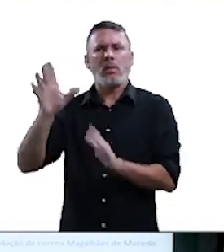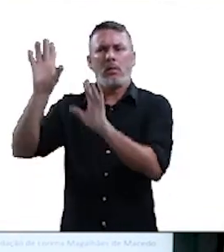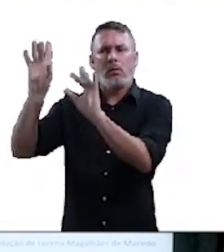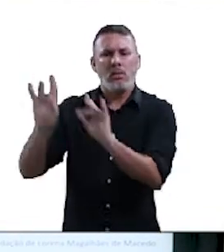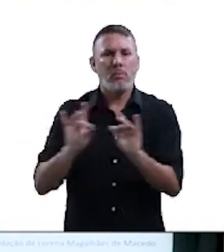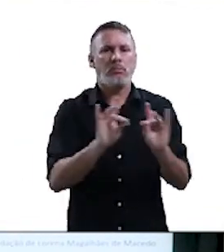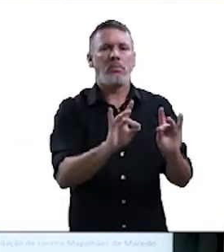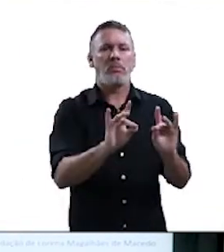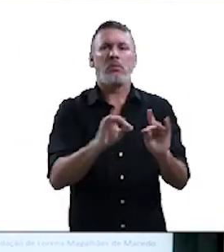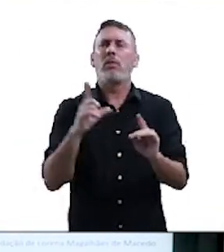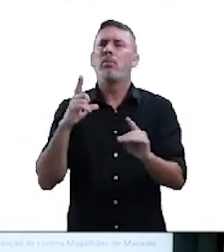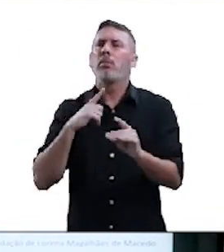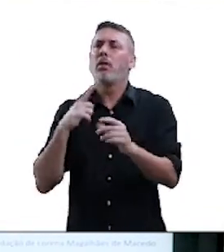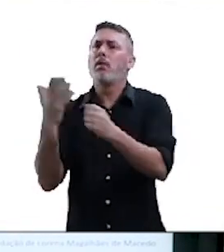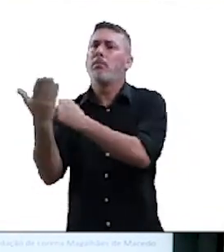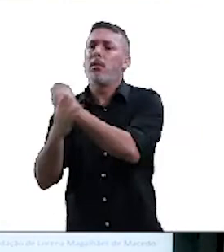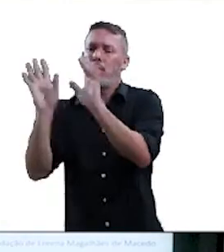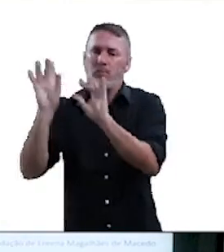a lei. Então,